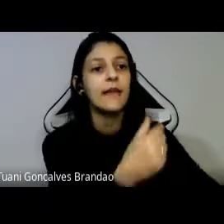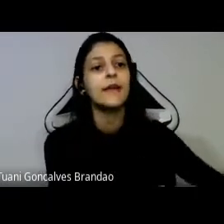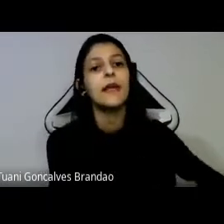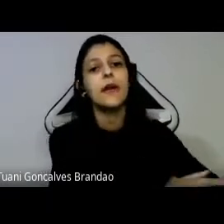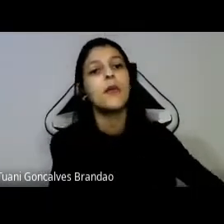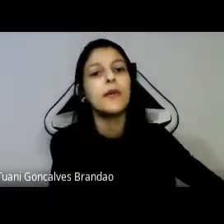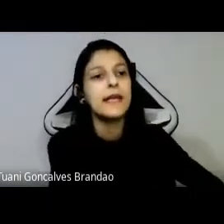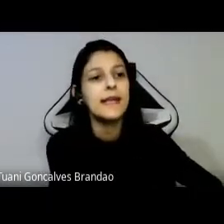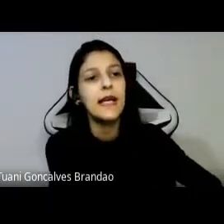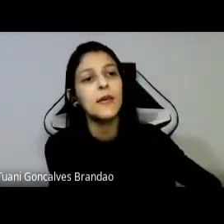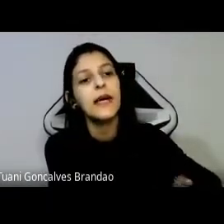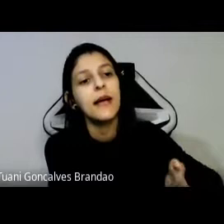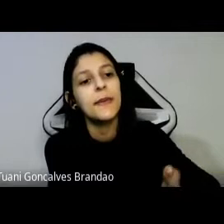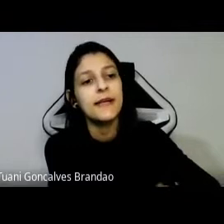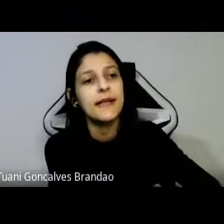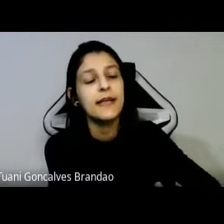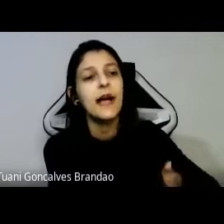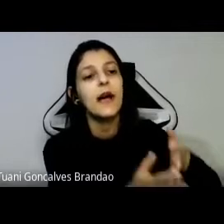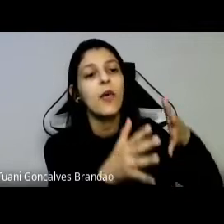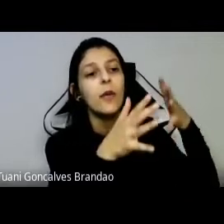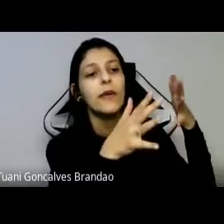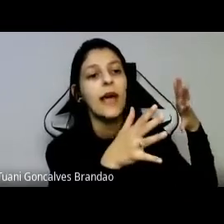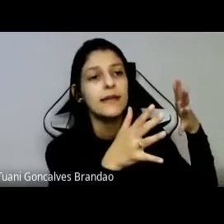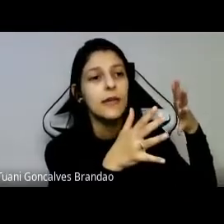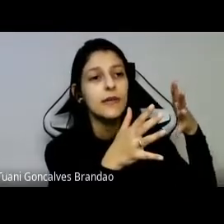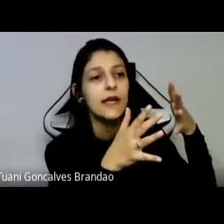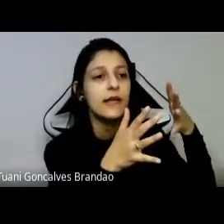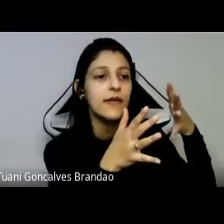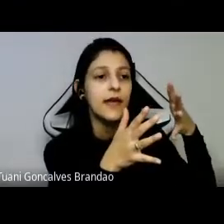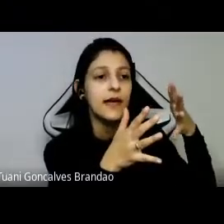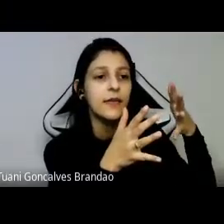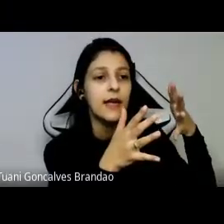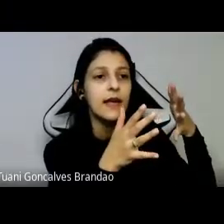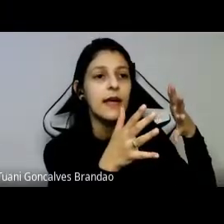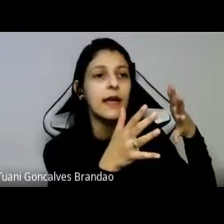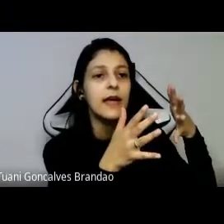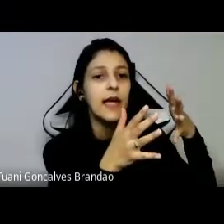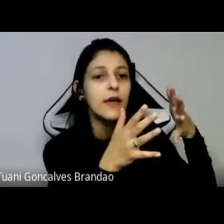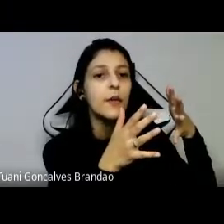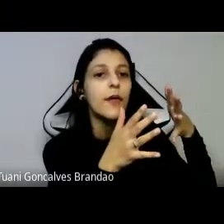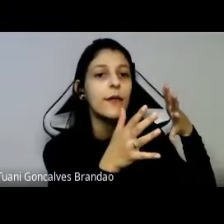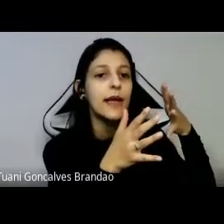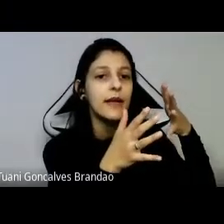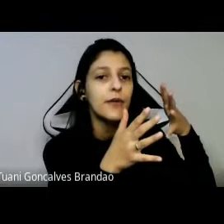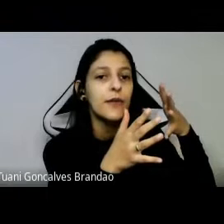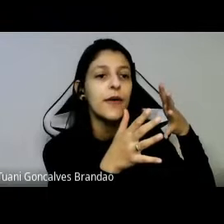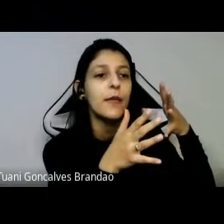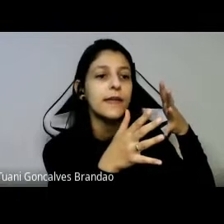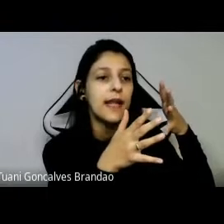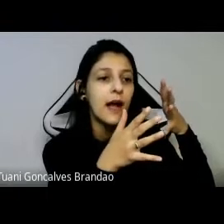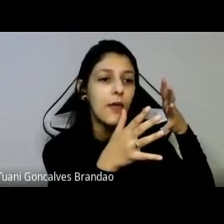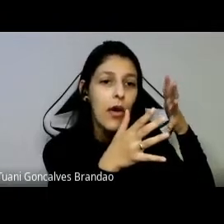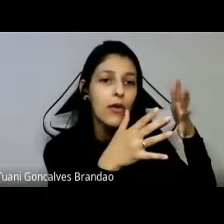se tá vendo que o desenho, ele representa como que as mãos elas ficam, né? E aí o movimento